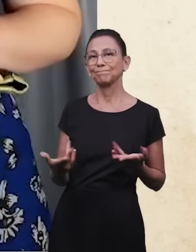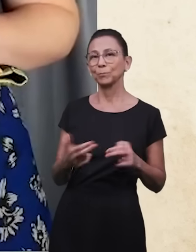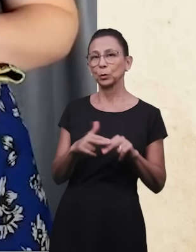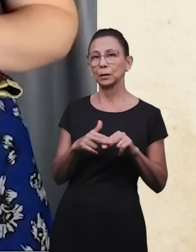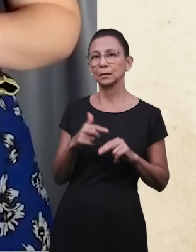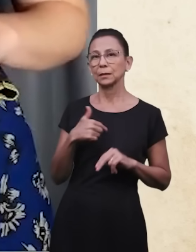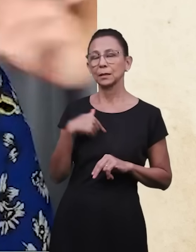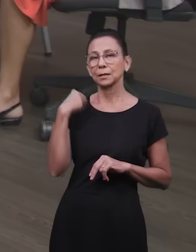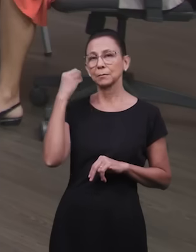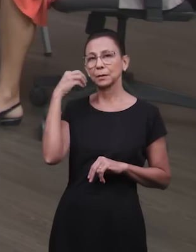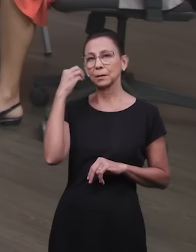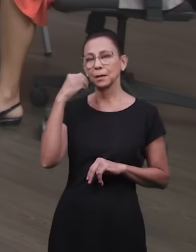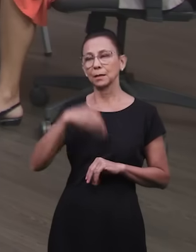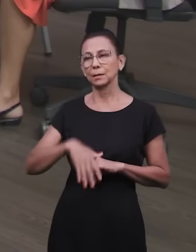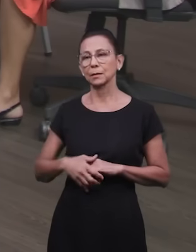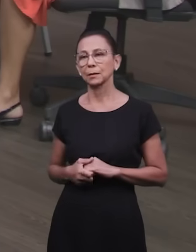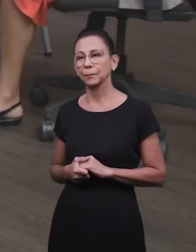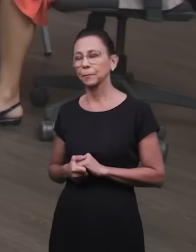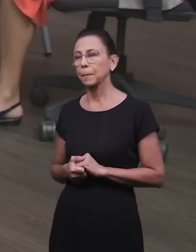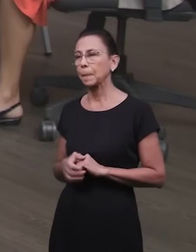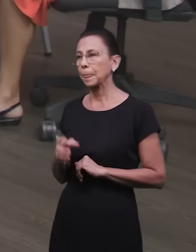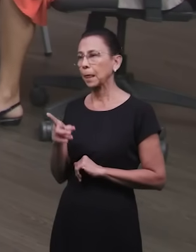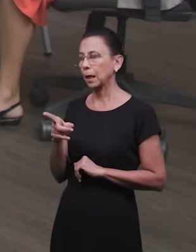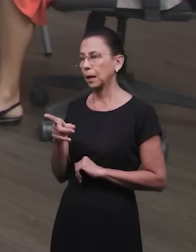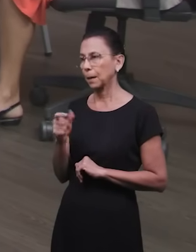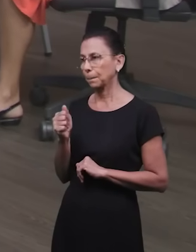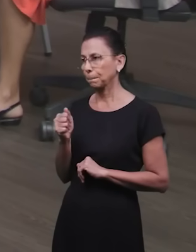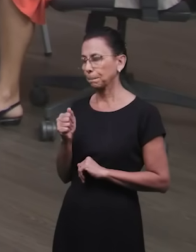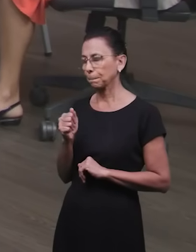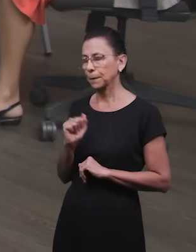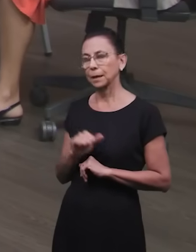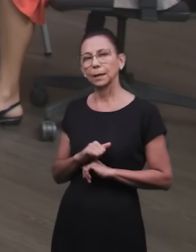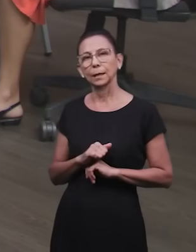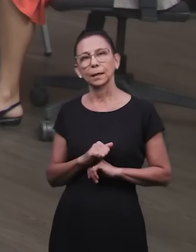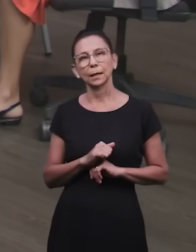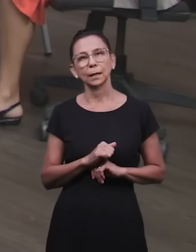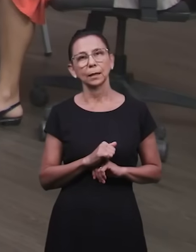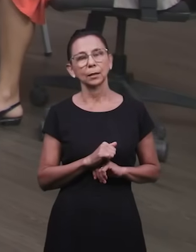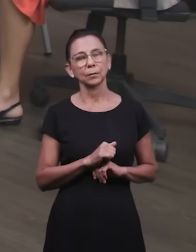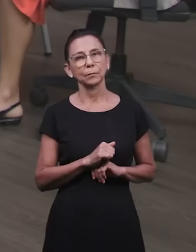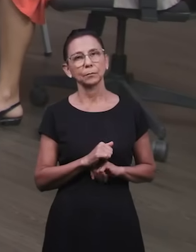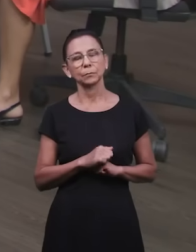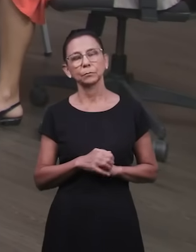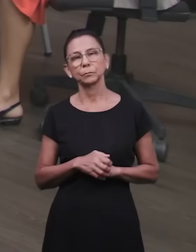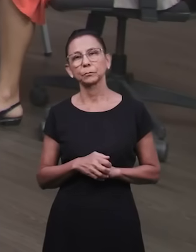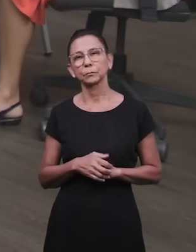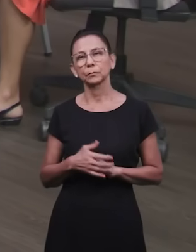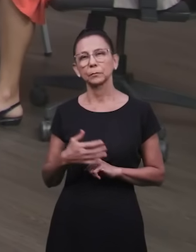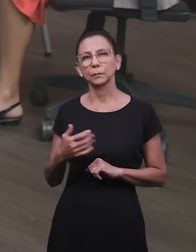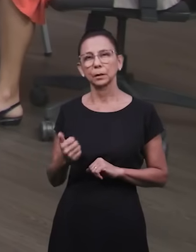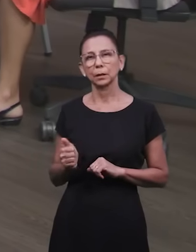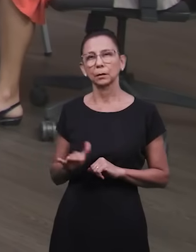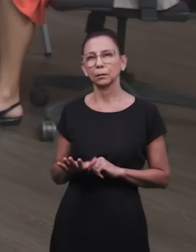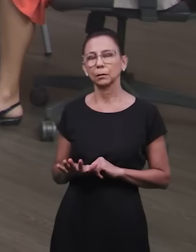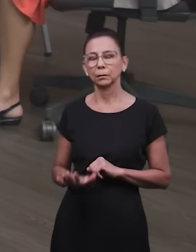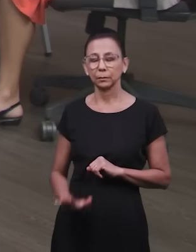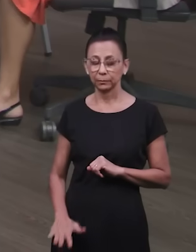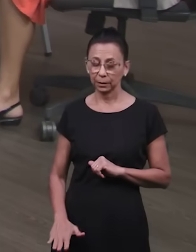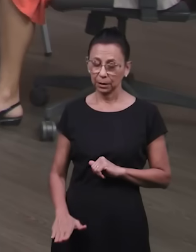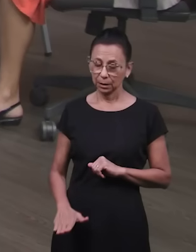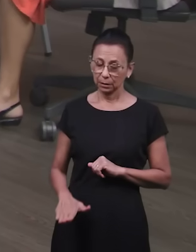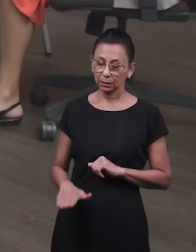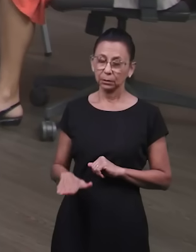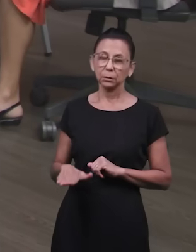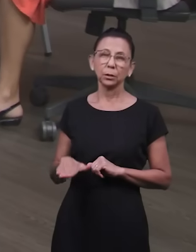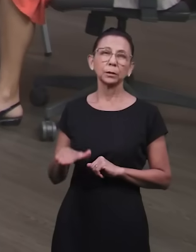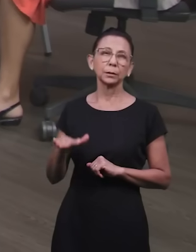experiência. A paz do Senhor. Andressa, eu venho do louvor. Minha formação